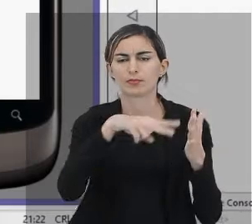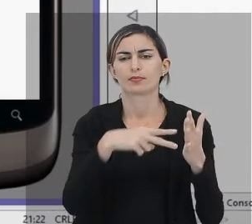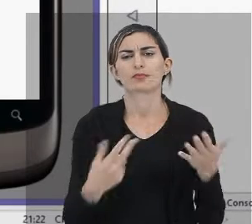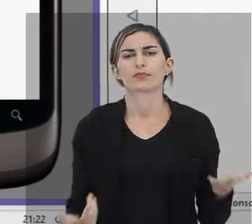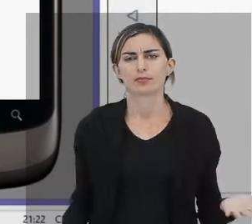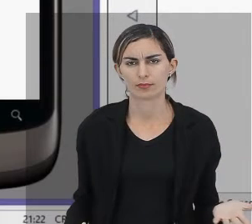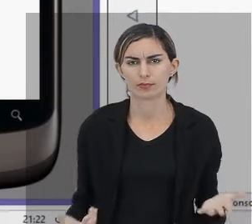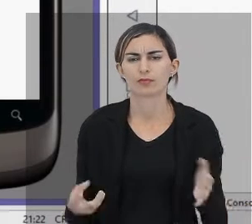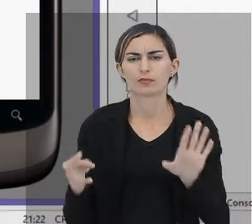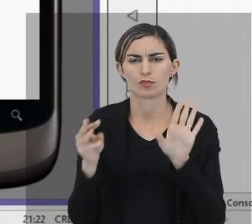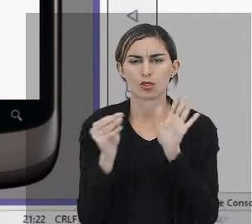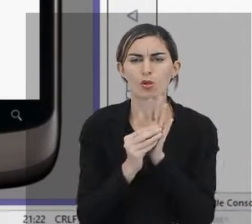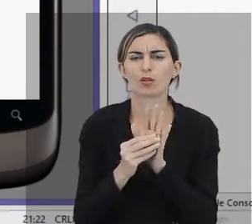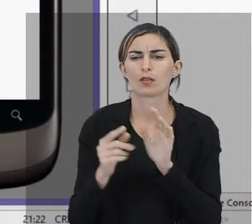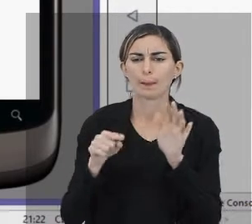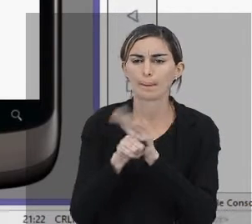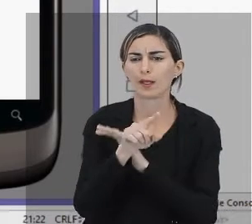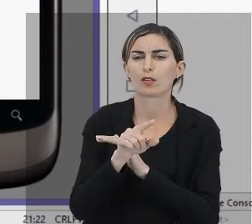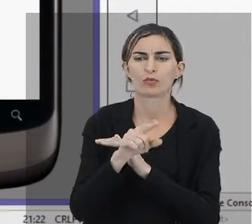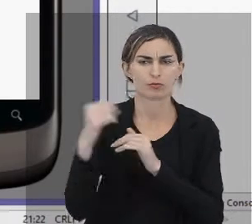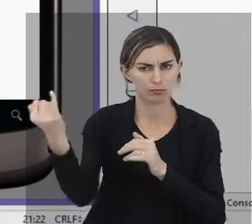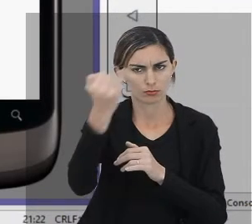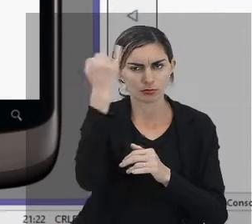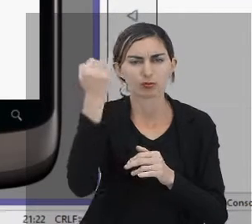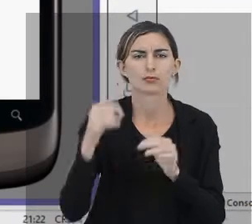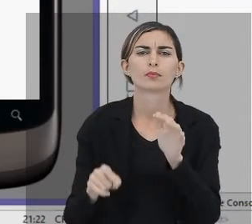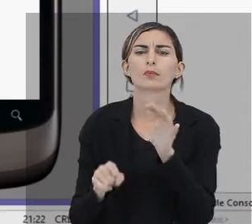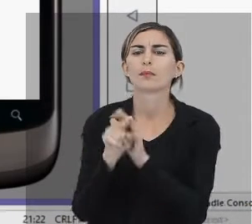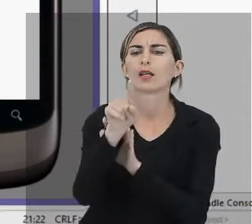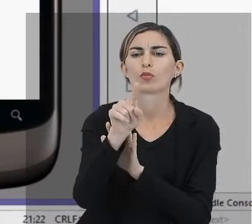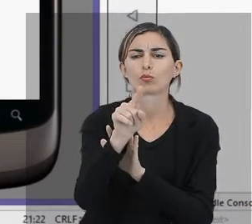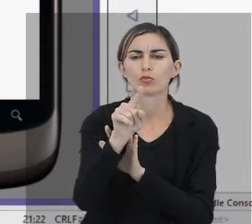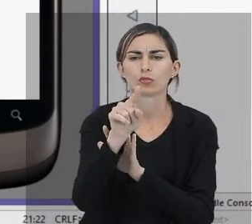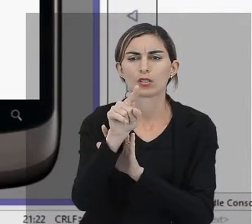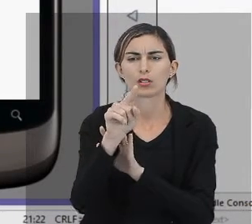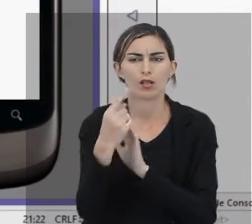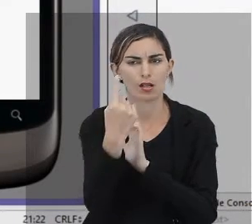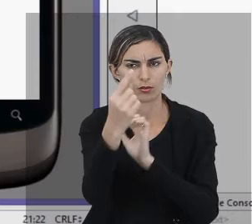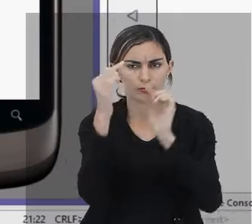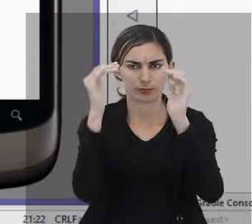princípio. Coloque perguntas pontuais e uma pergunta por